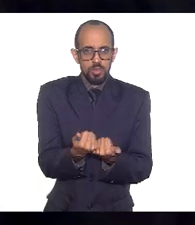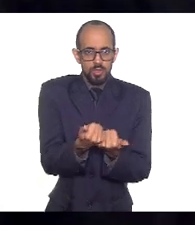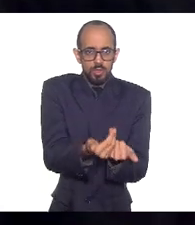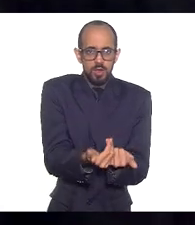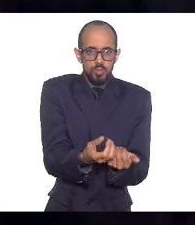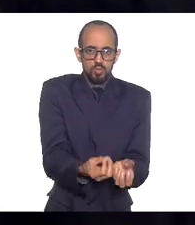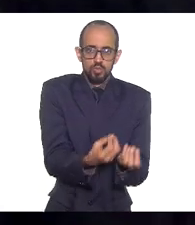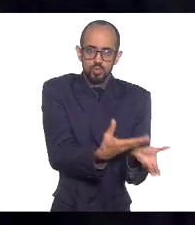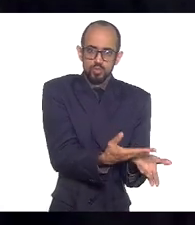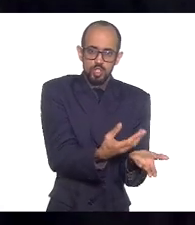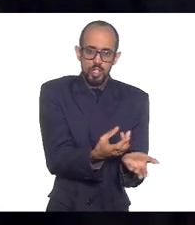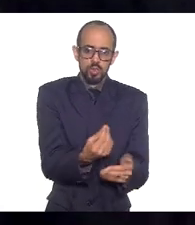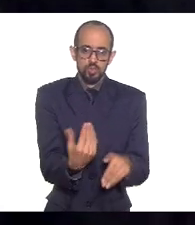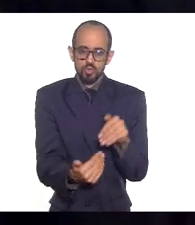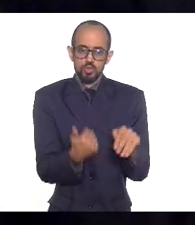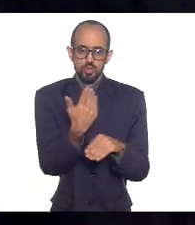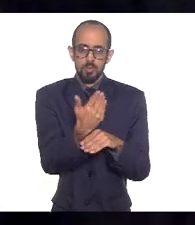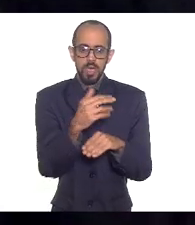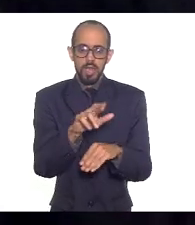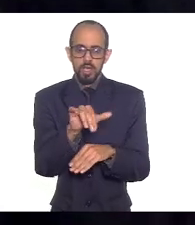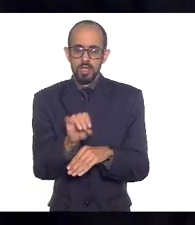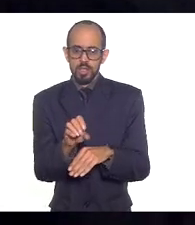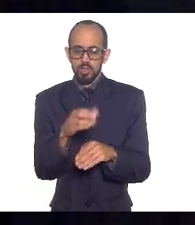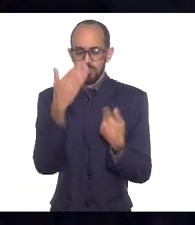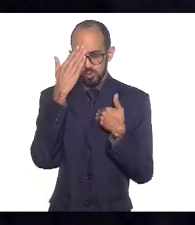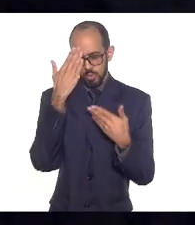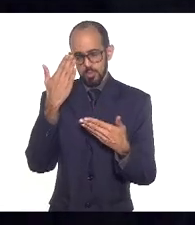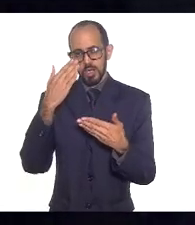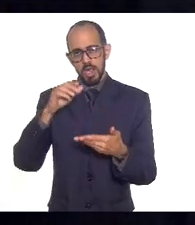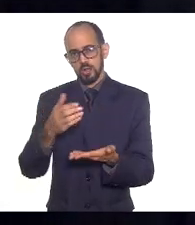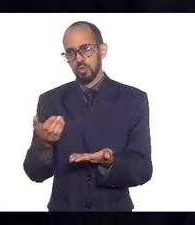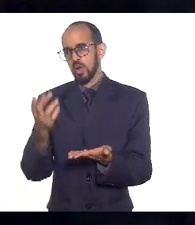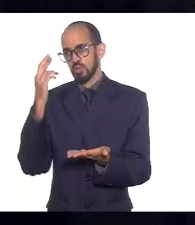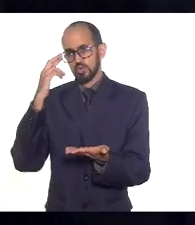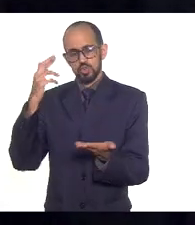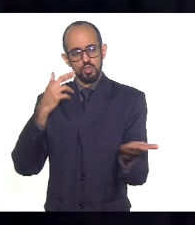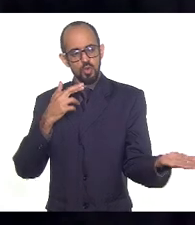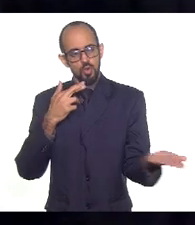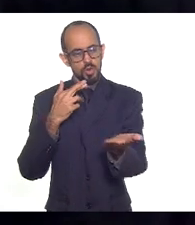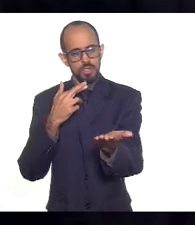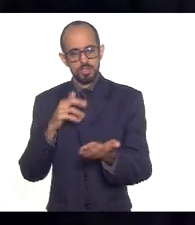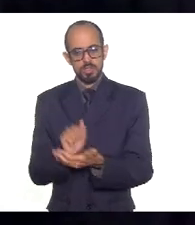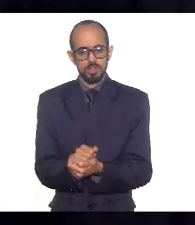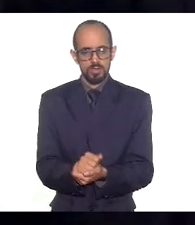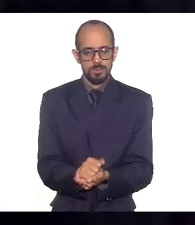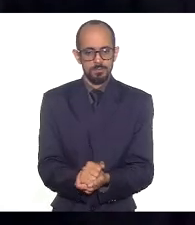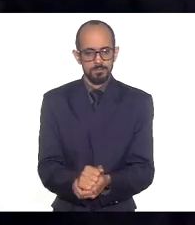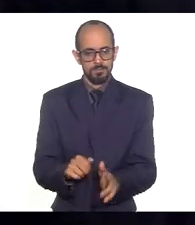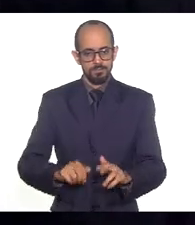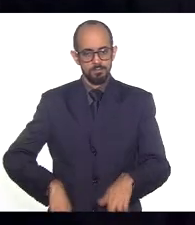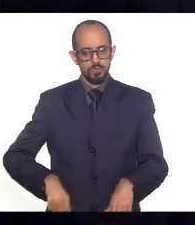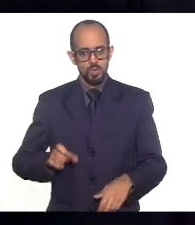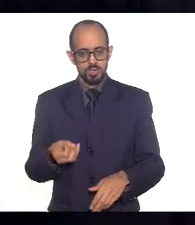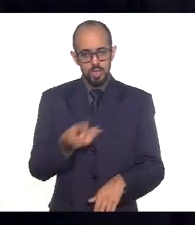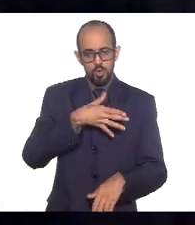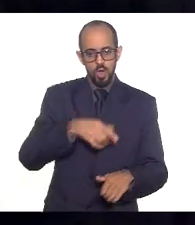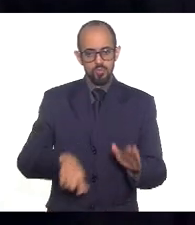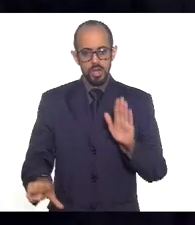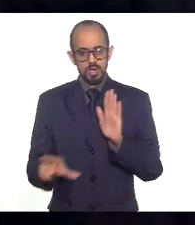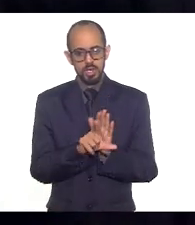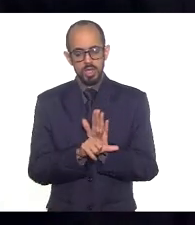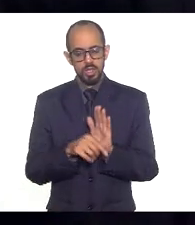do super a rir também então muito obrigado a todos os senhores e tem certeza que quem sai ganhando com esse com essa nova lei